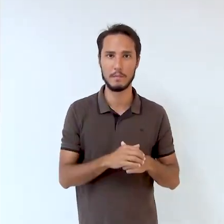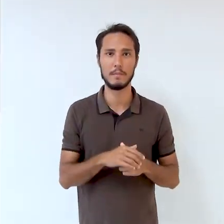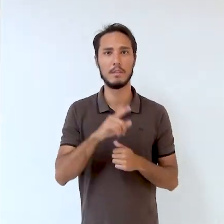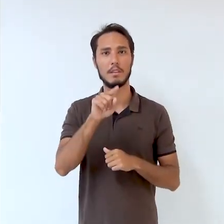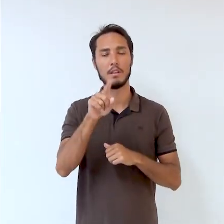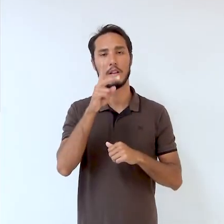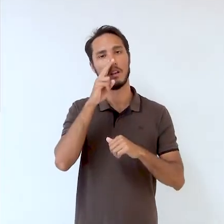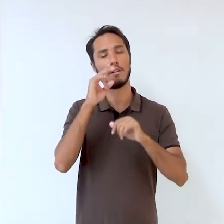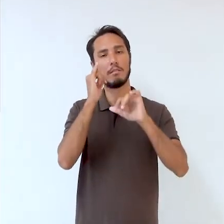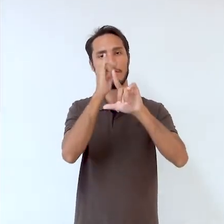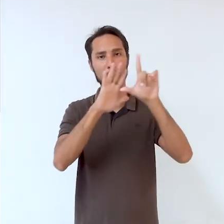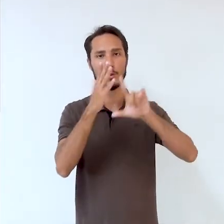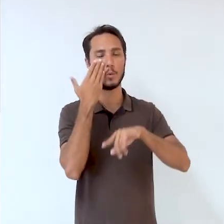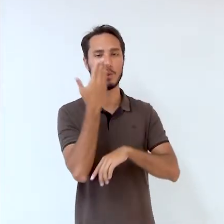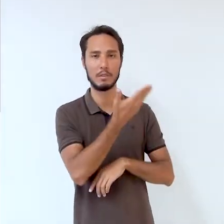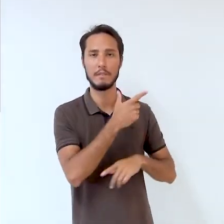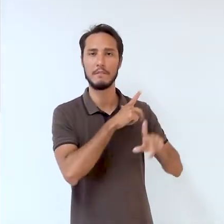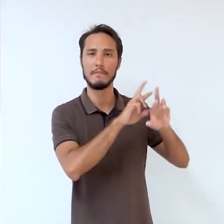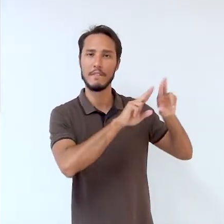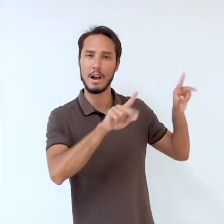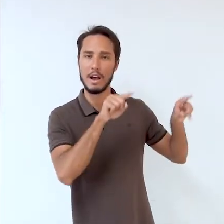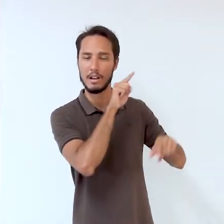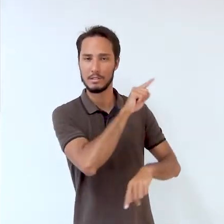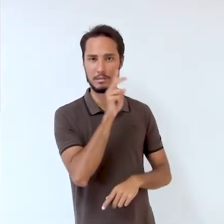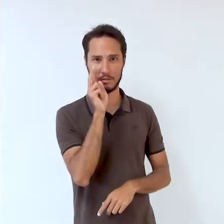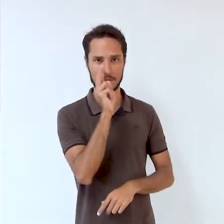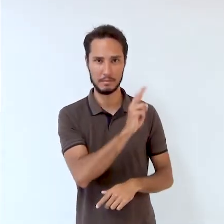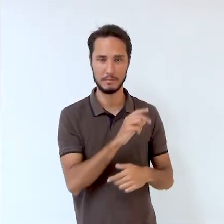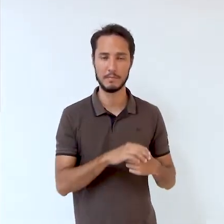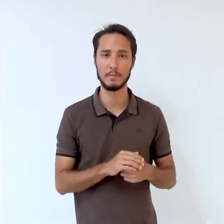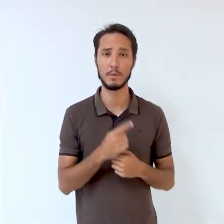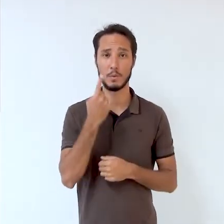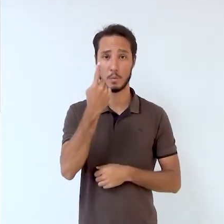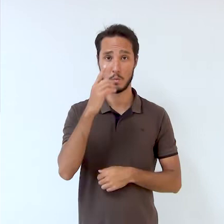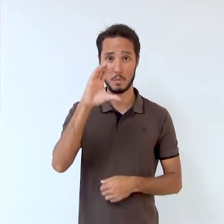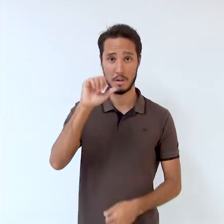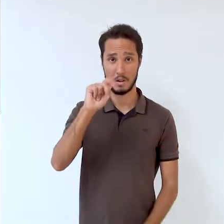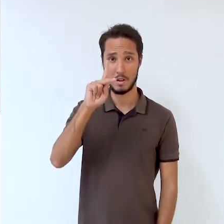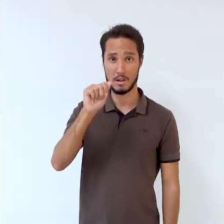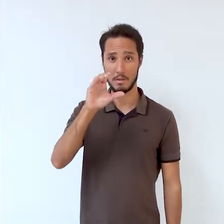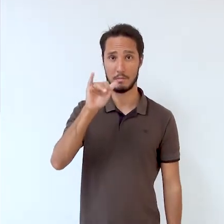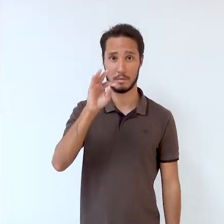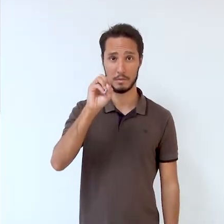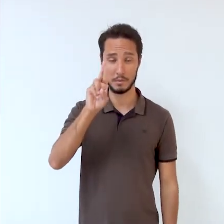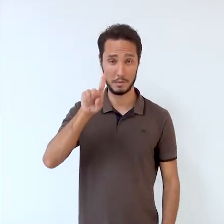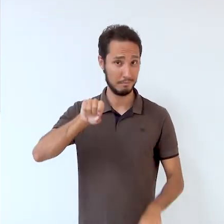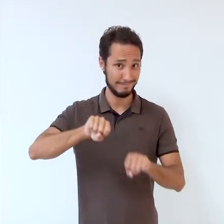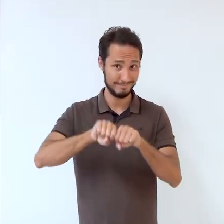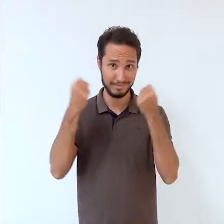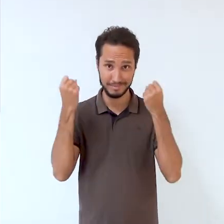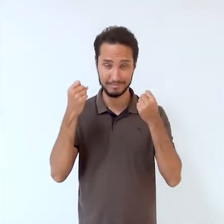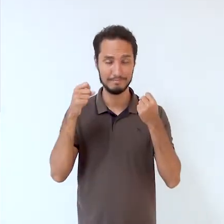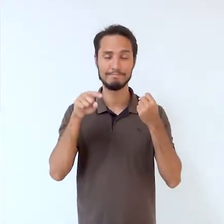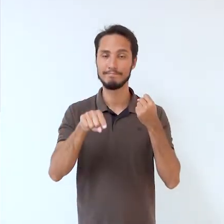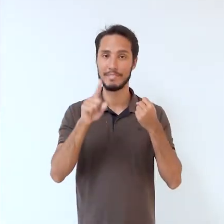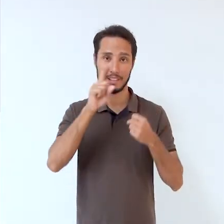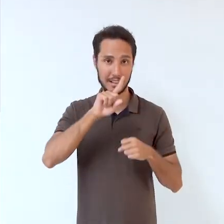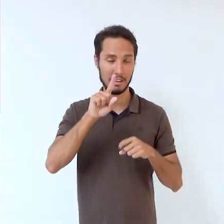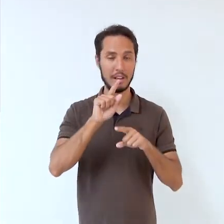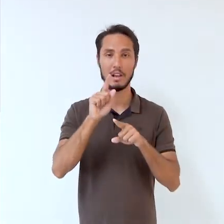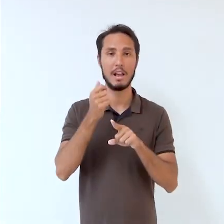tempo. Essa é a figura de um capacitor, de vários capacitores. Um capacitor